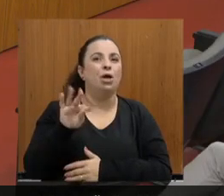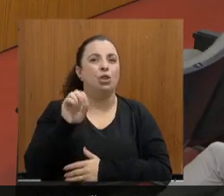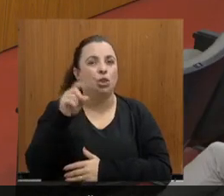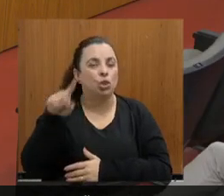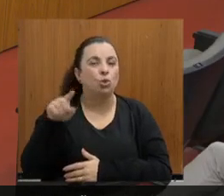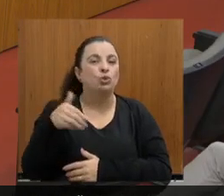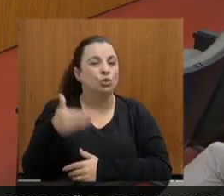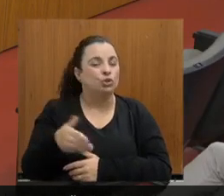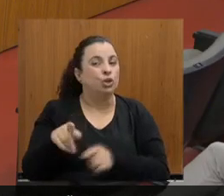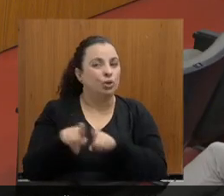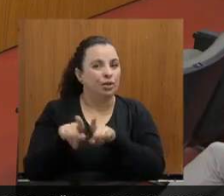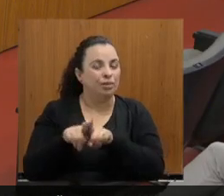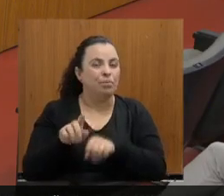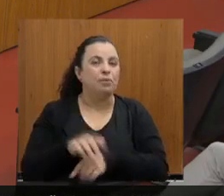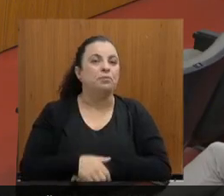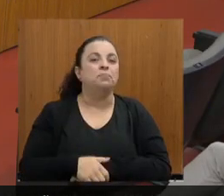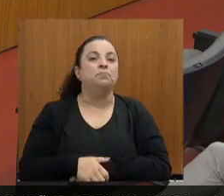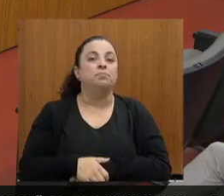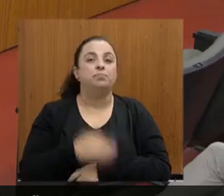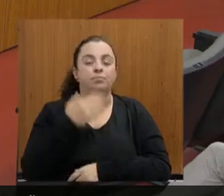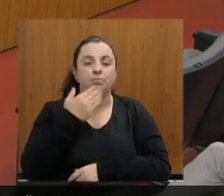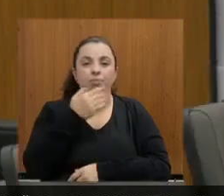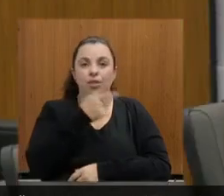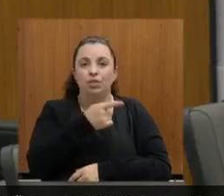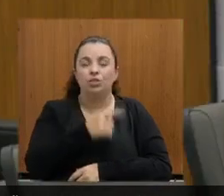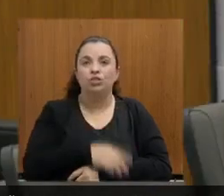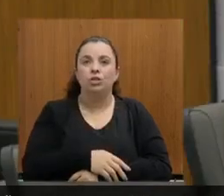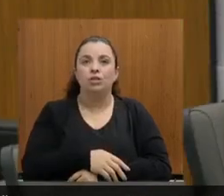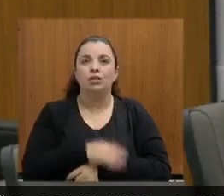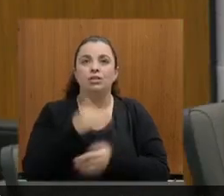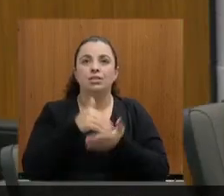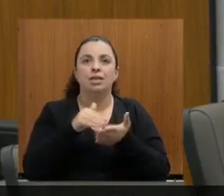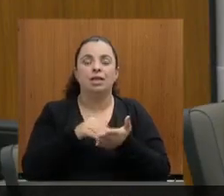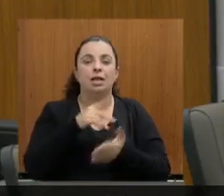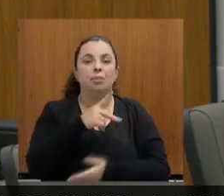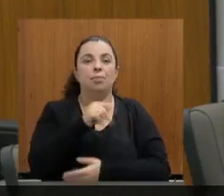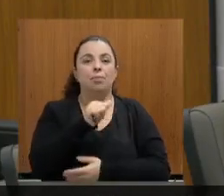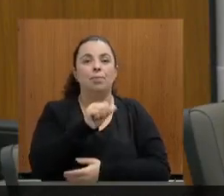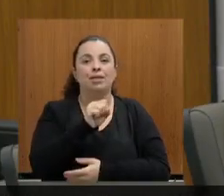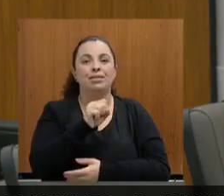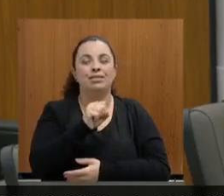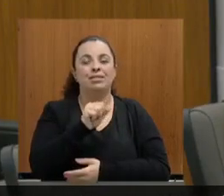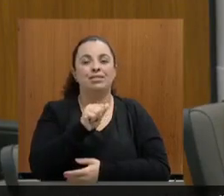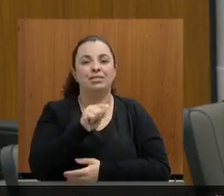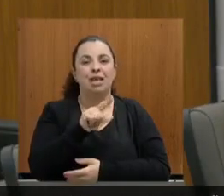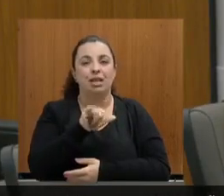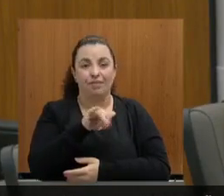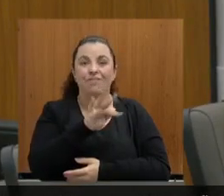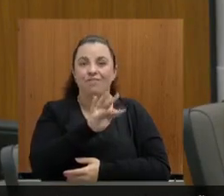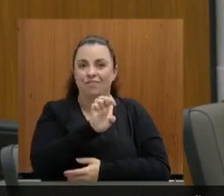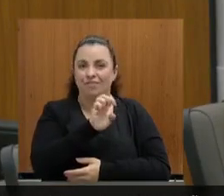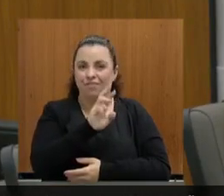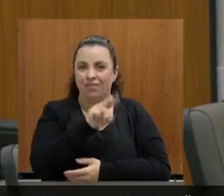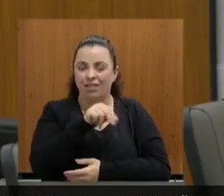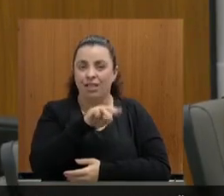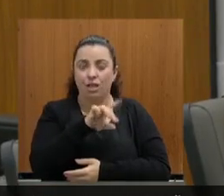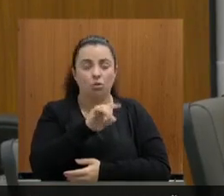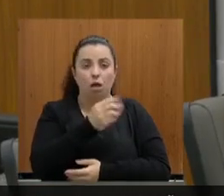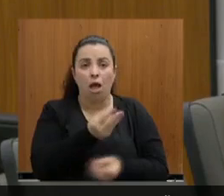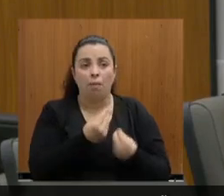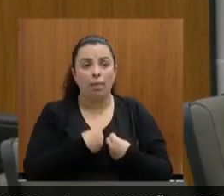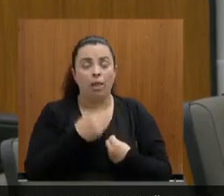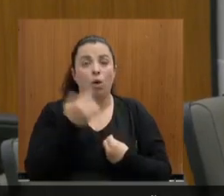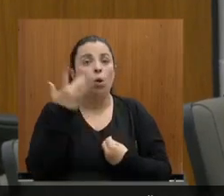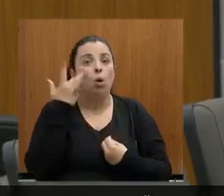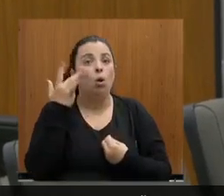Eu queria pedir também eu sei que eu te passar o telefone dele acho que eu sou o único Deputado aqui entre os deputados e deputadas não tem o telefone dele ainda